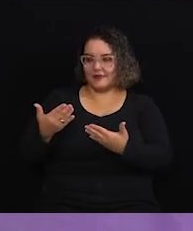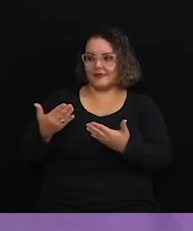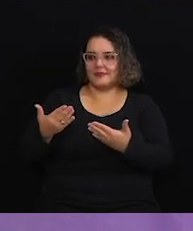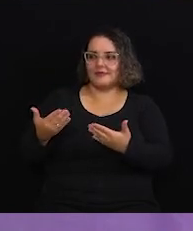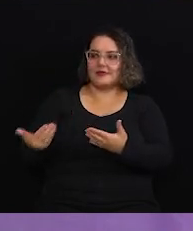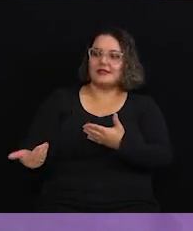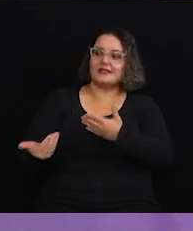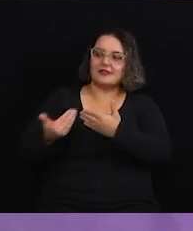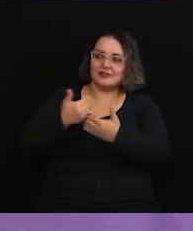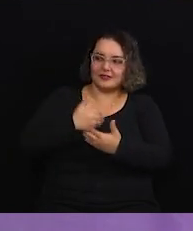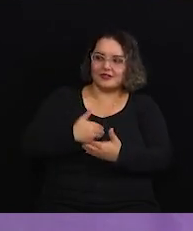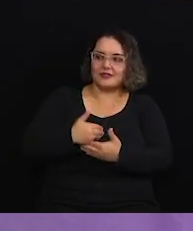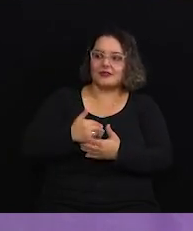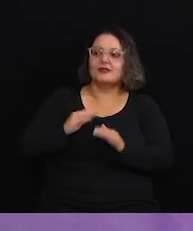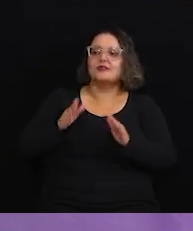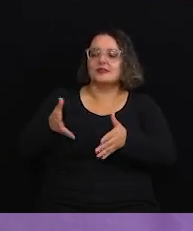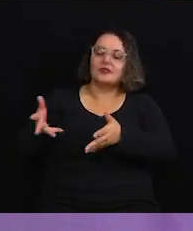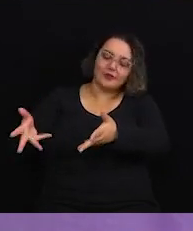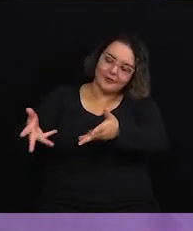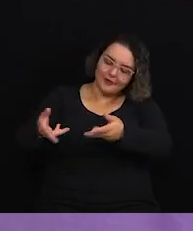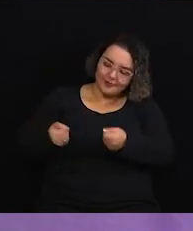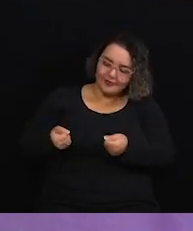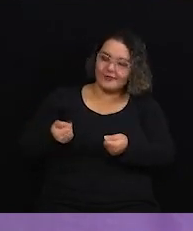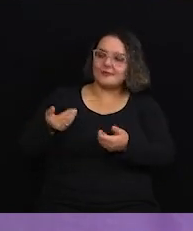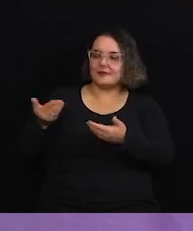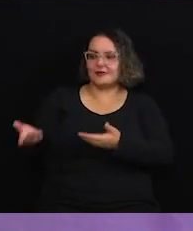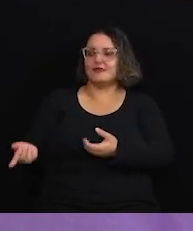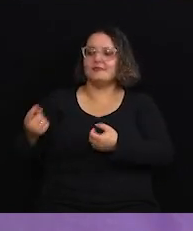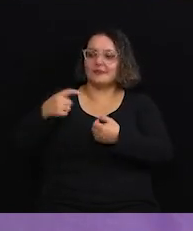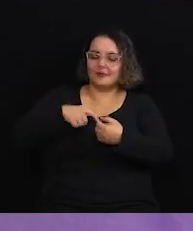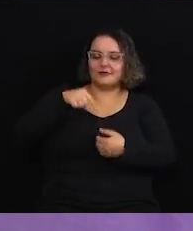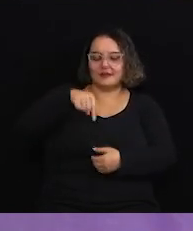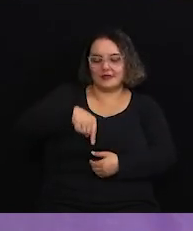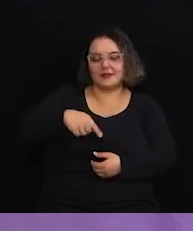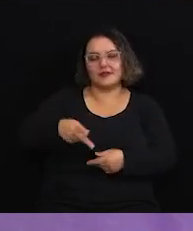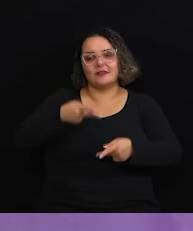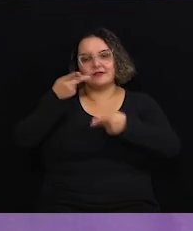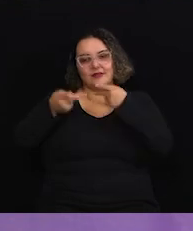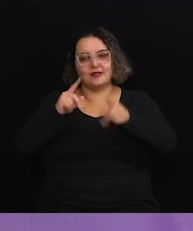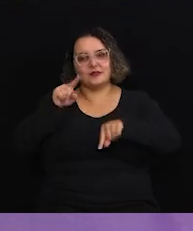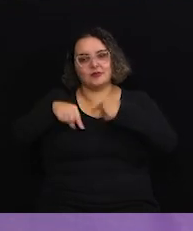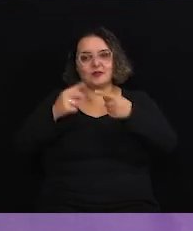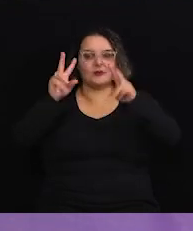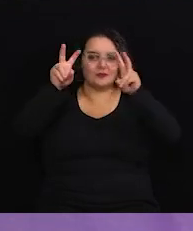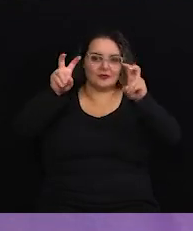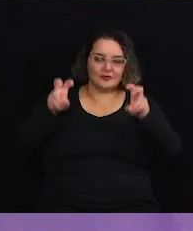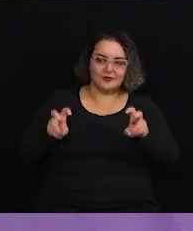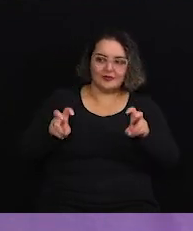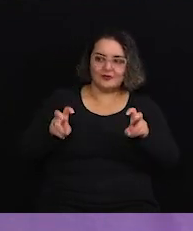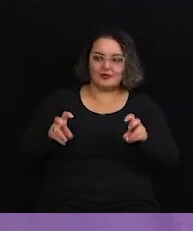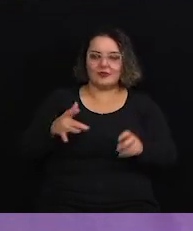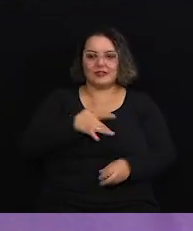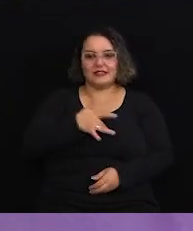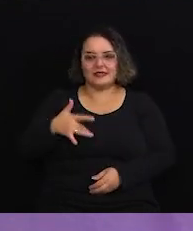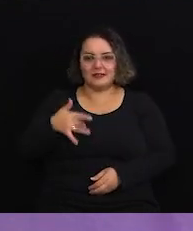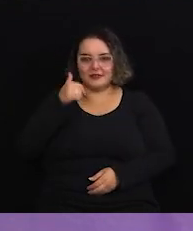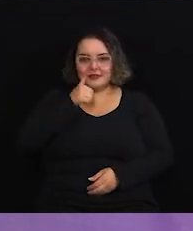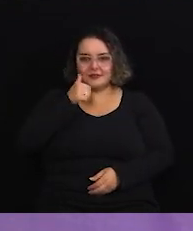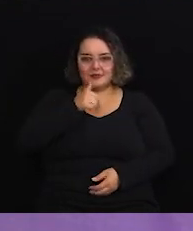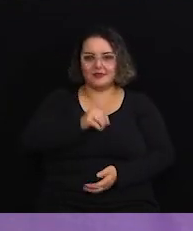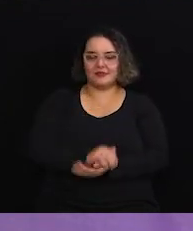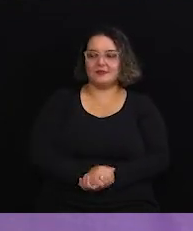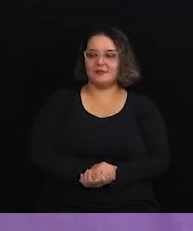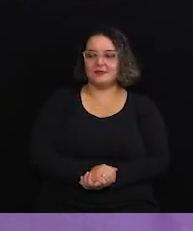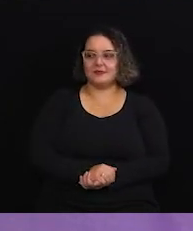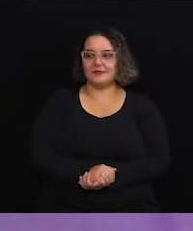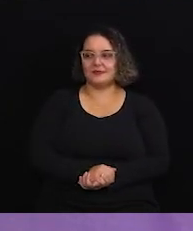agradecer pela sua participação e já deixar o convite para a senhora voltar aqui e falar de outros temas aí relacionados à saúde da